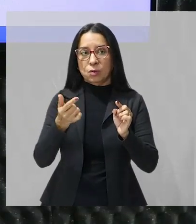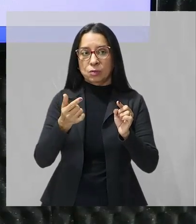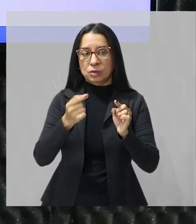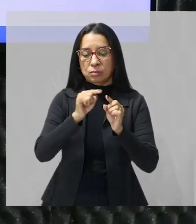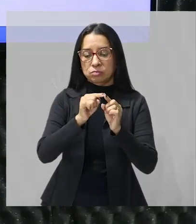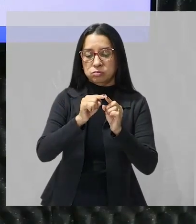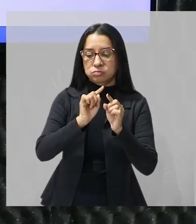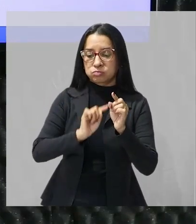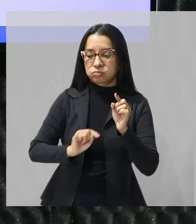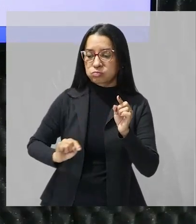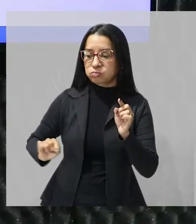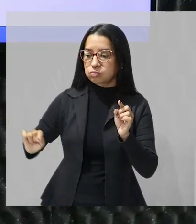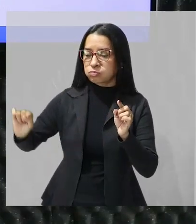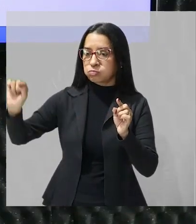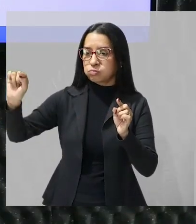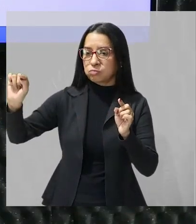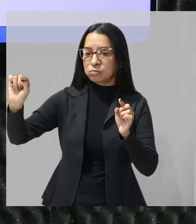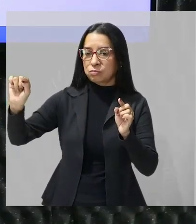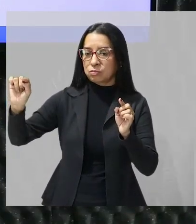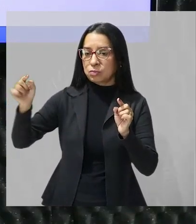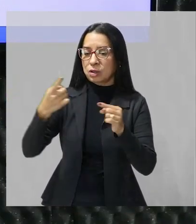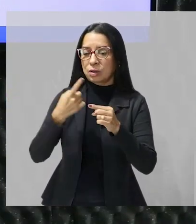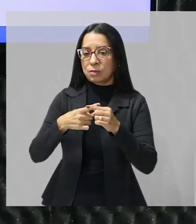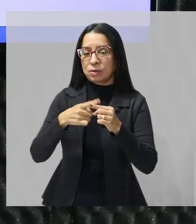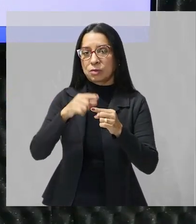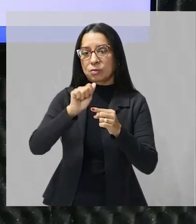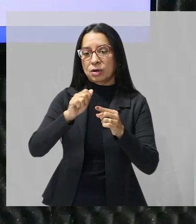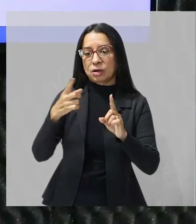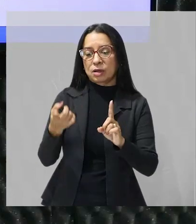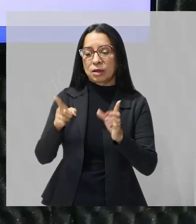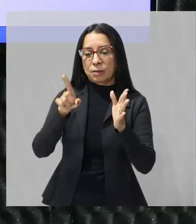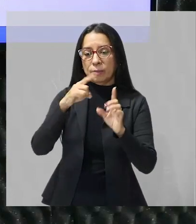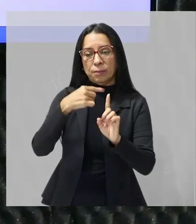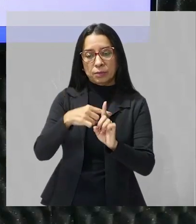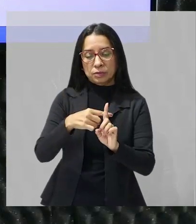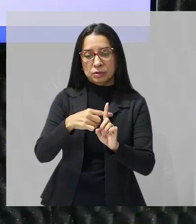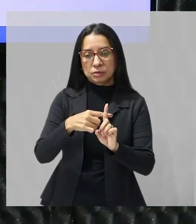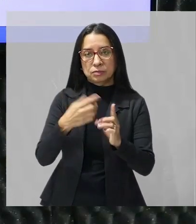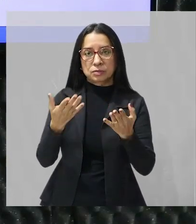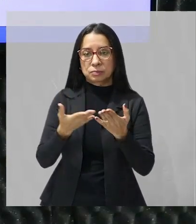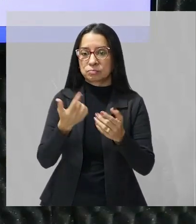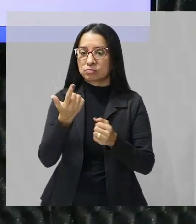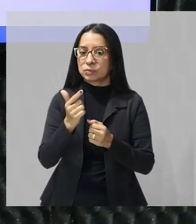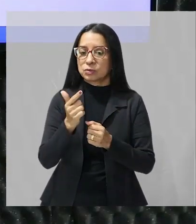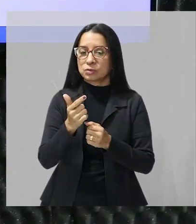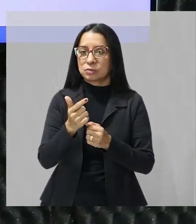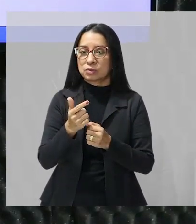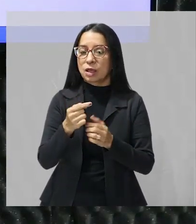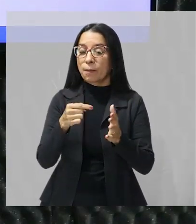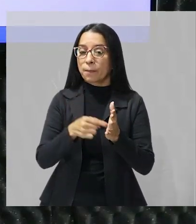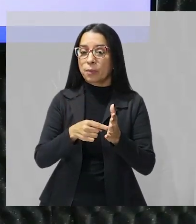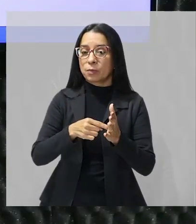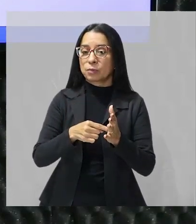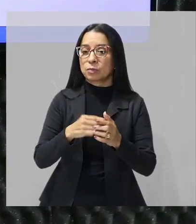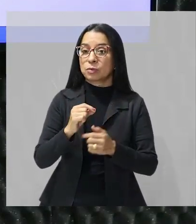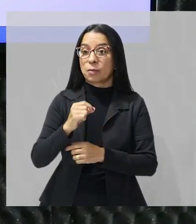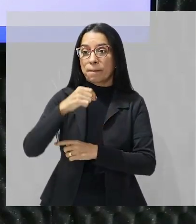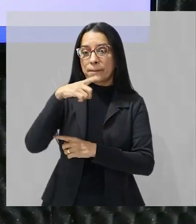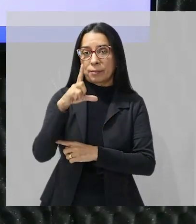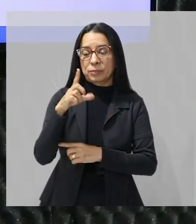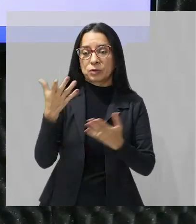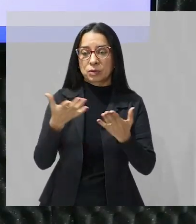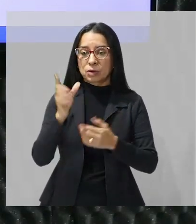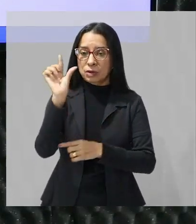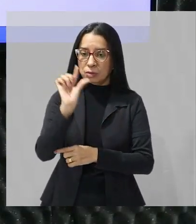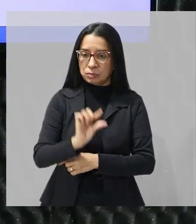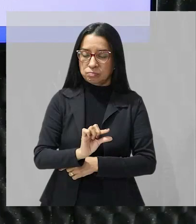concavidade voltada para cima, é porque o A é positivo e agora ela não vai ter mais ponto de máximo, não. O ponto dela é de mínimo, tá? Então,